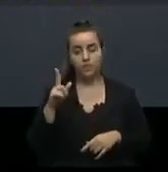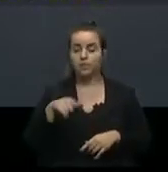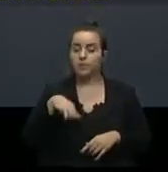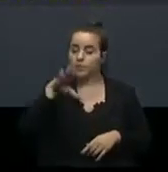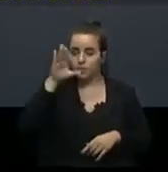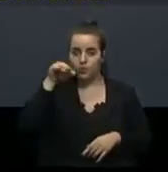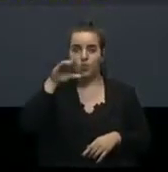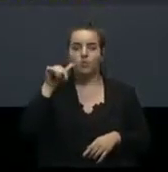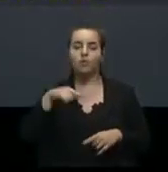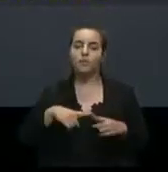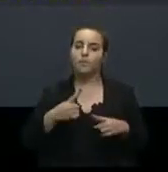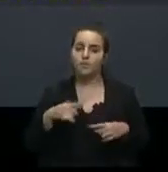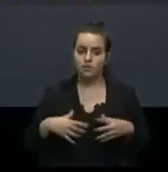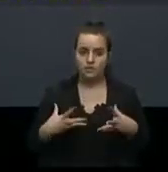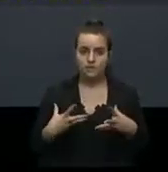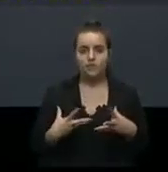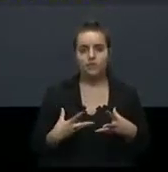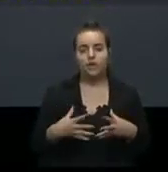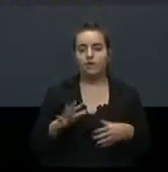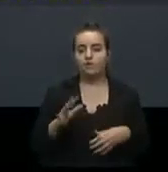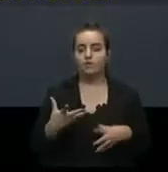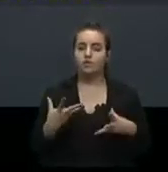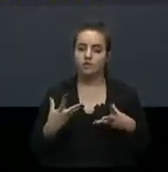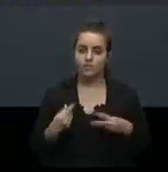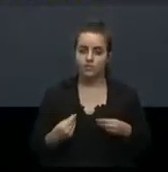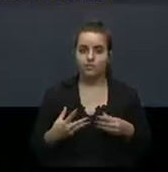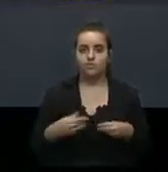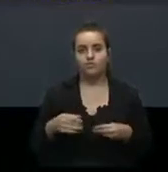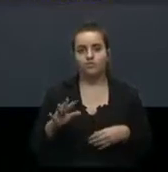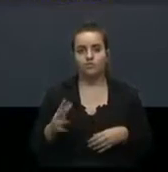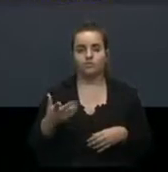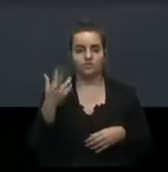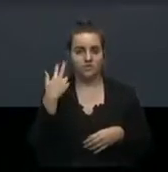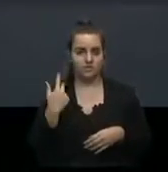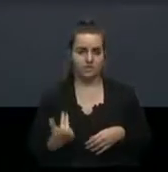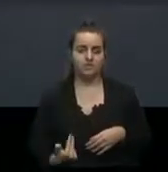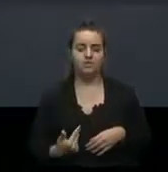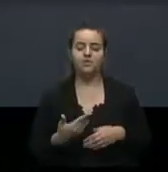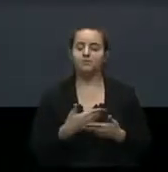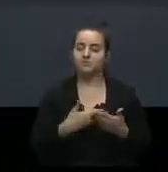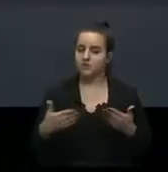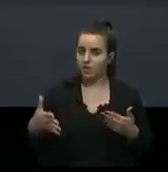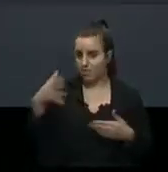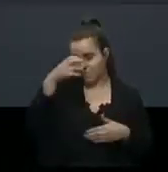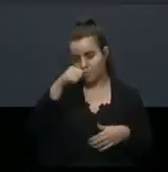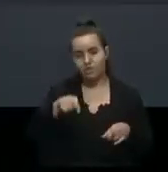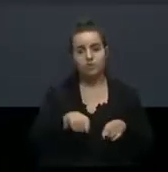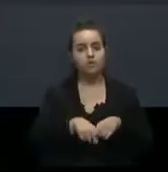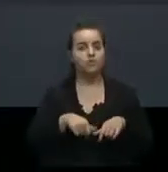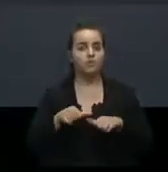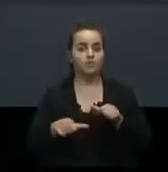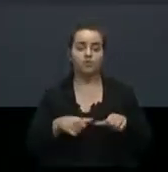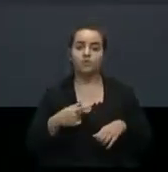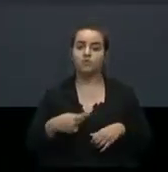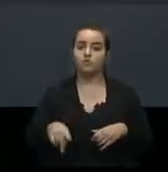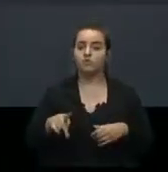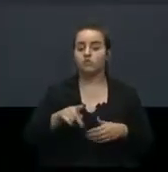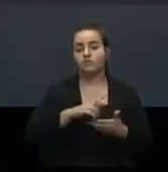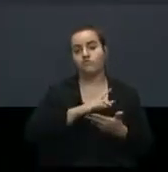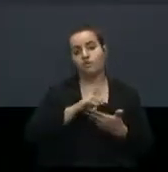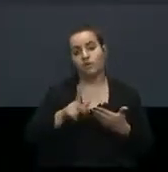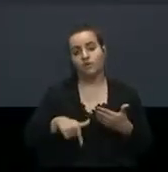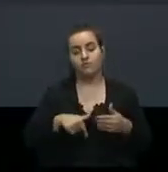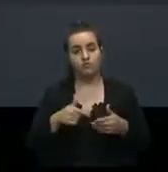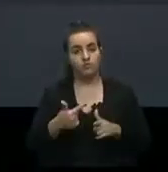curioso, mas isso é algo bastante frequente em muitos fenômenos da natureza. Você vai aprender a transformar as variáveis com distribuição